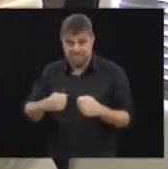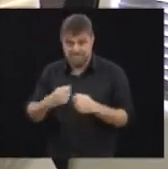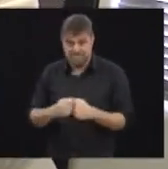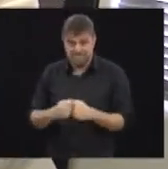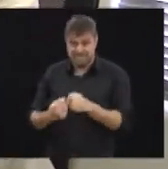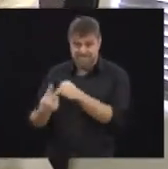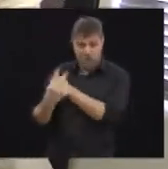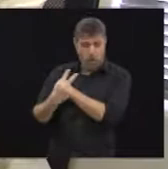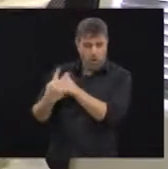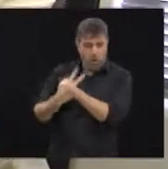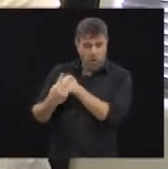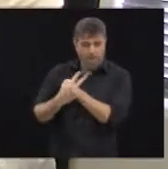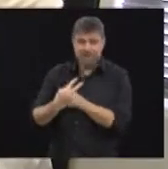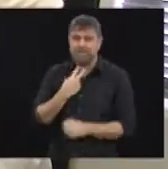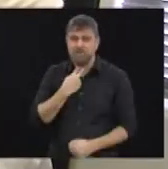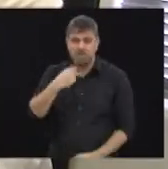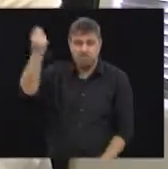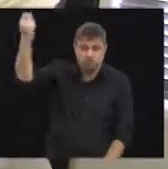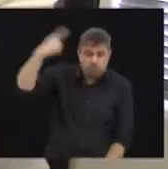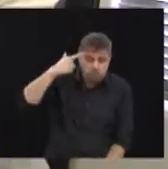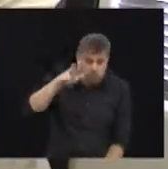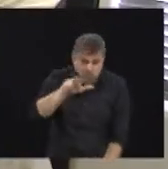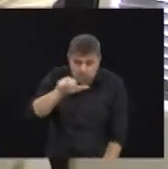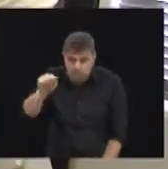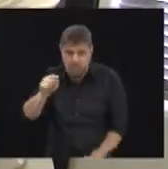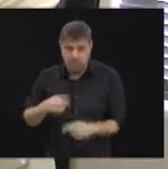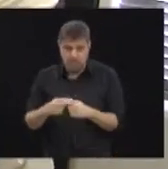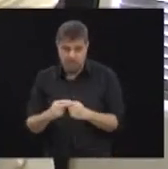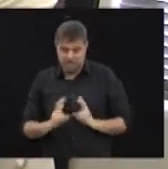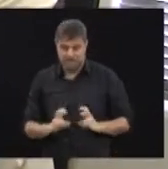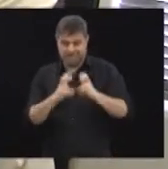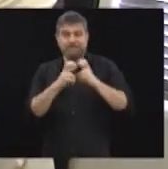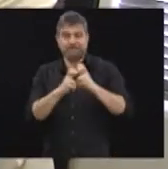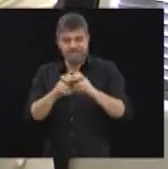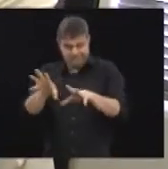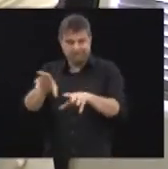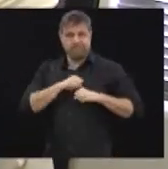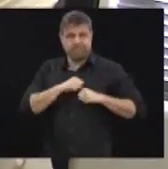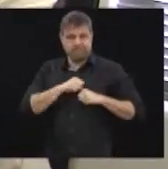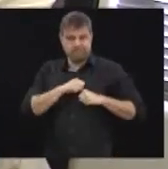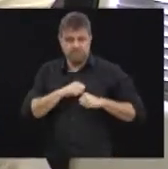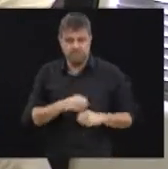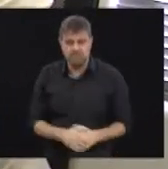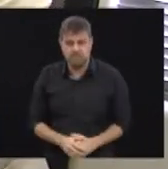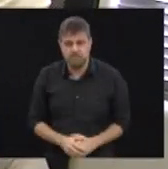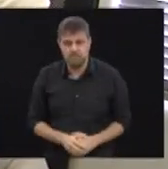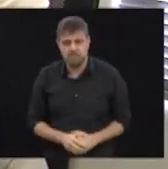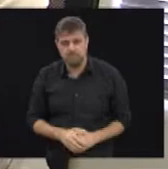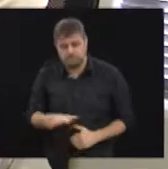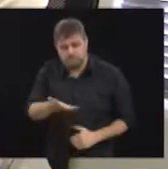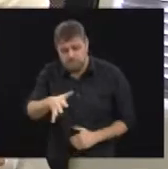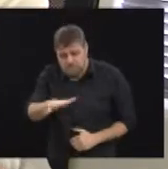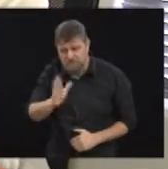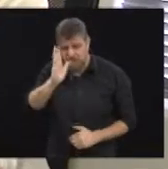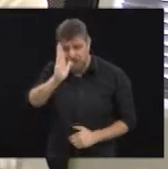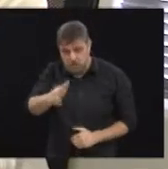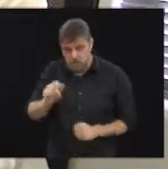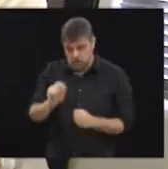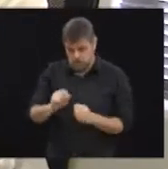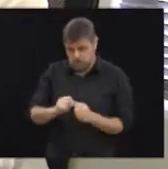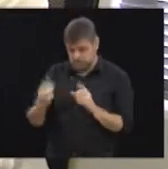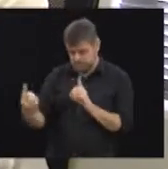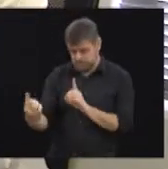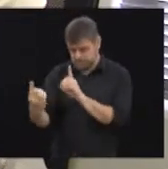se cuidar muito, jamais ir para o sol, porque ela vai ter câncer de pele, com certeza. Às vezes eu já fiz isso